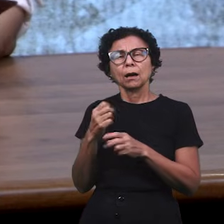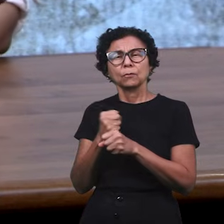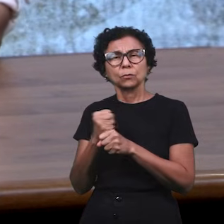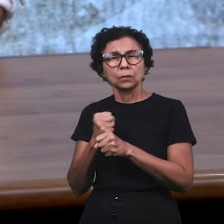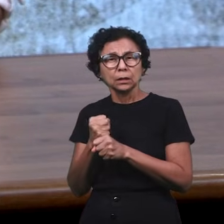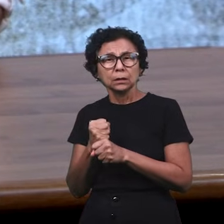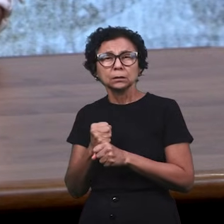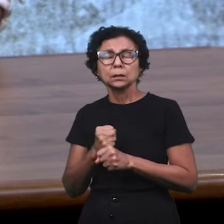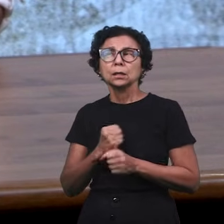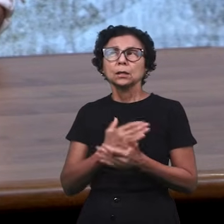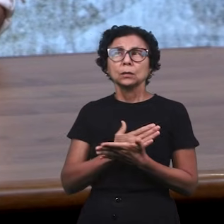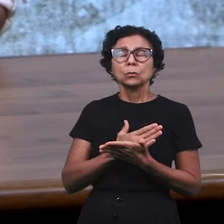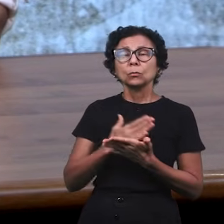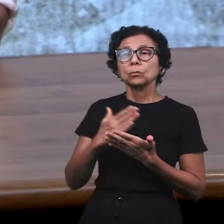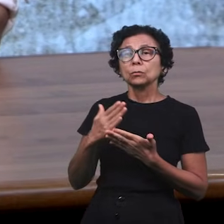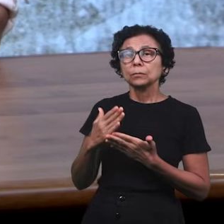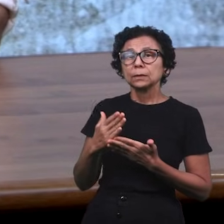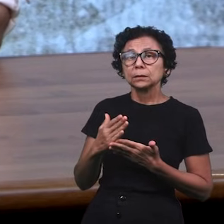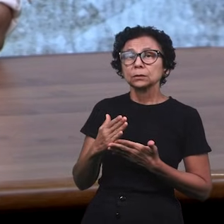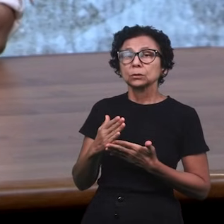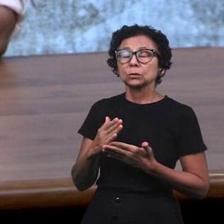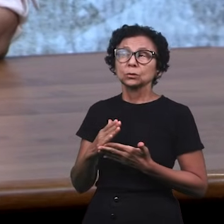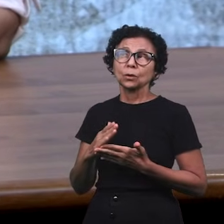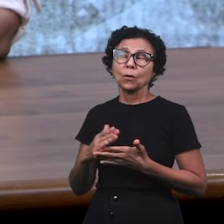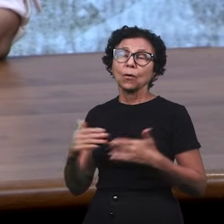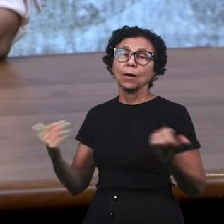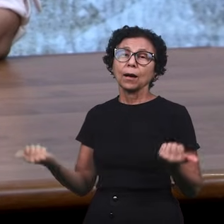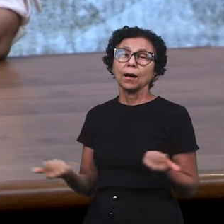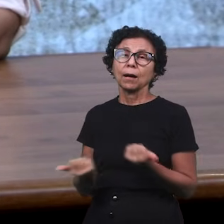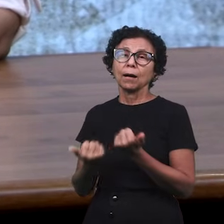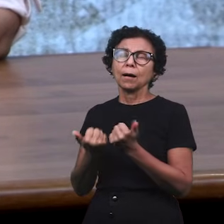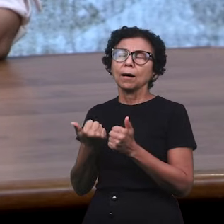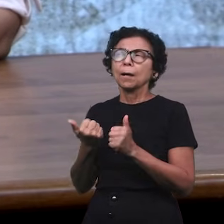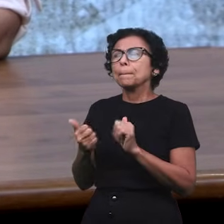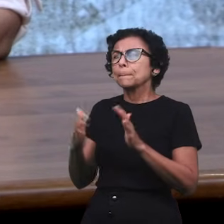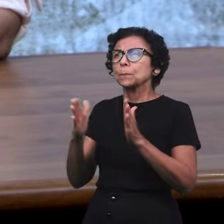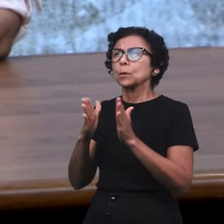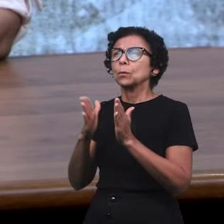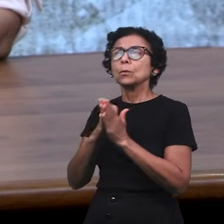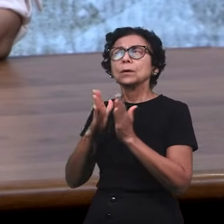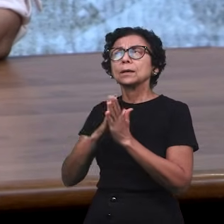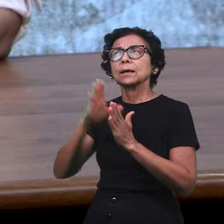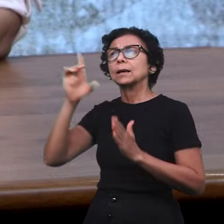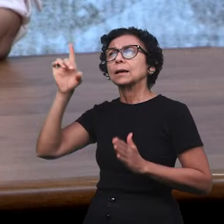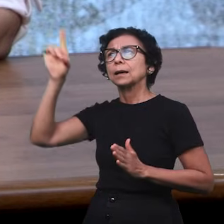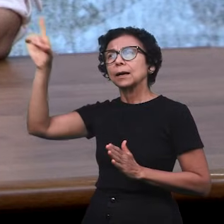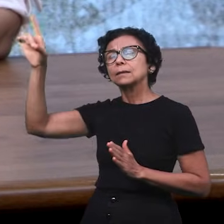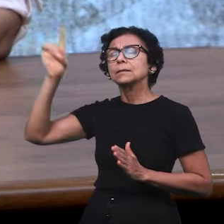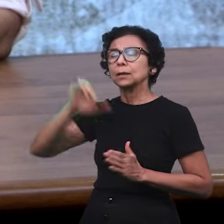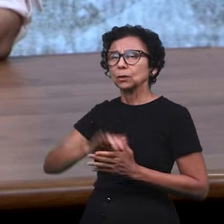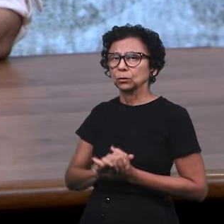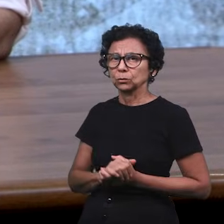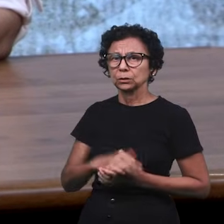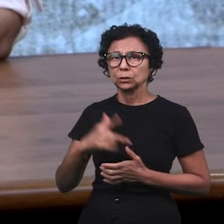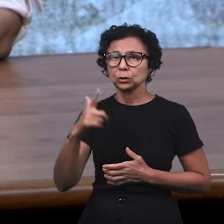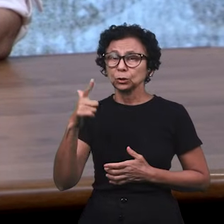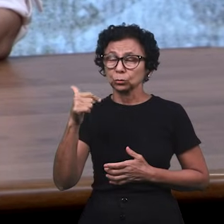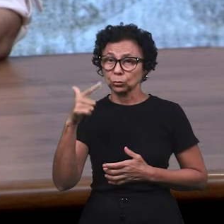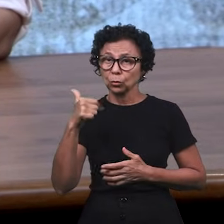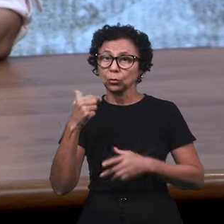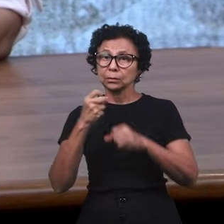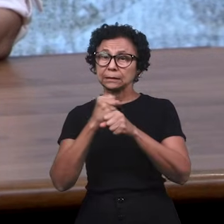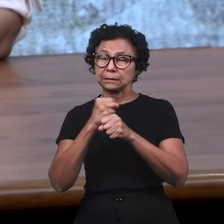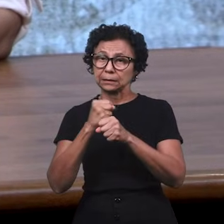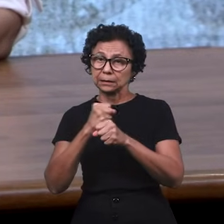pai. E no 12º ano, começou a purificar Judá e a